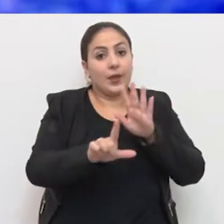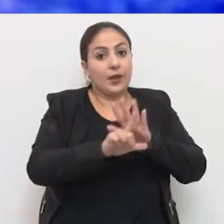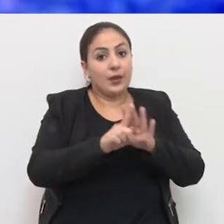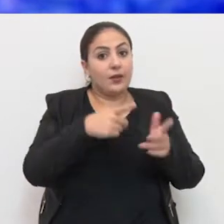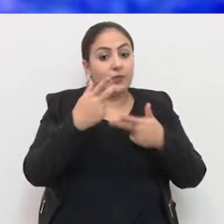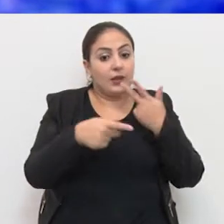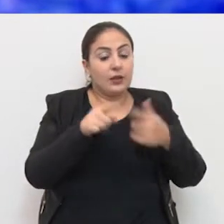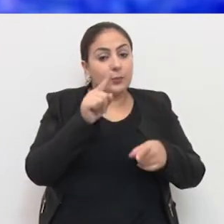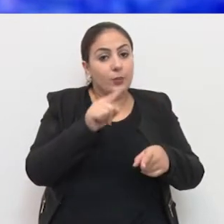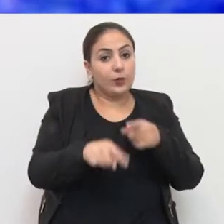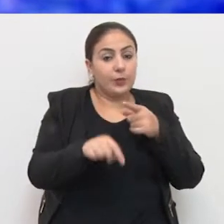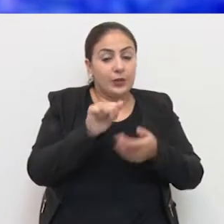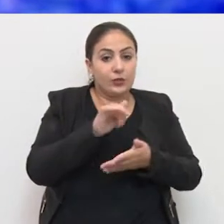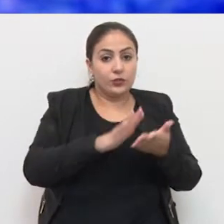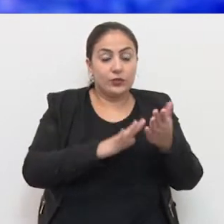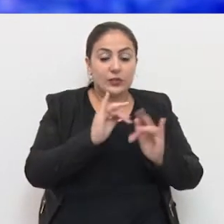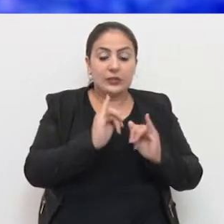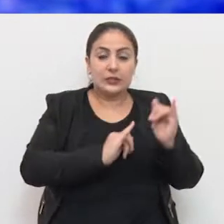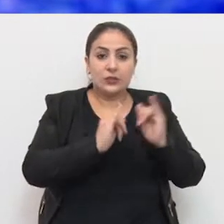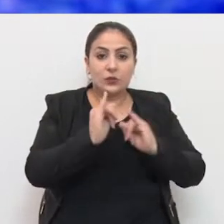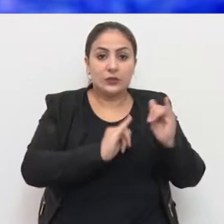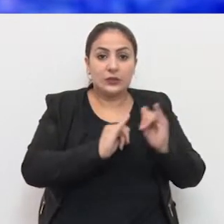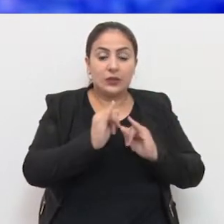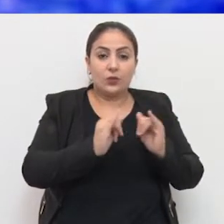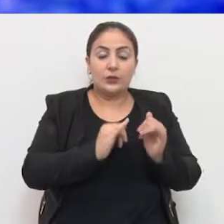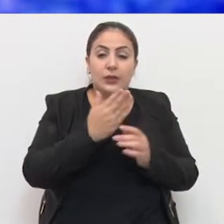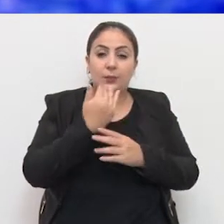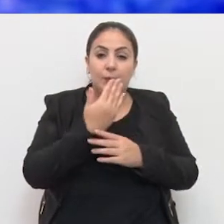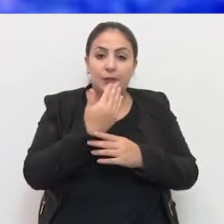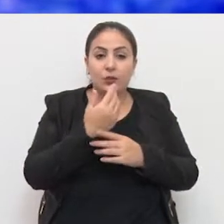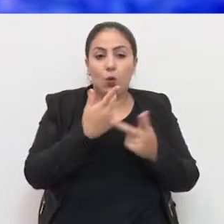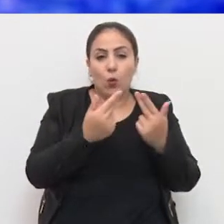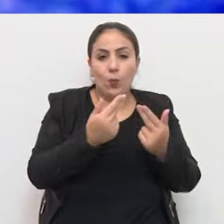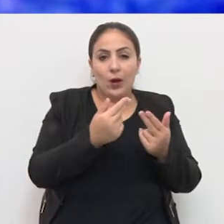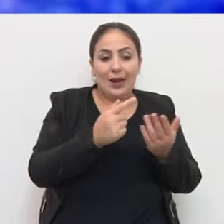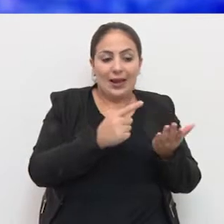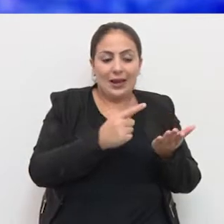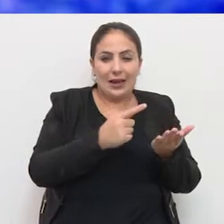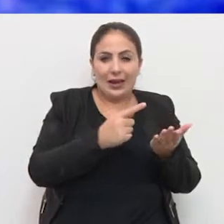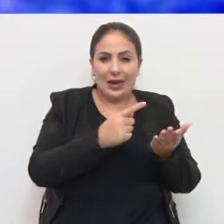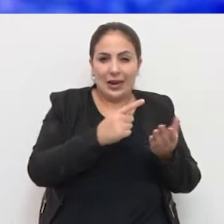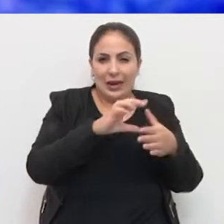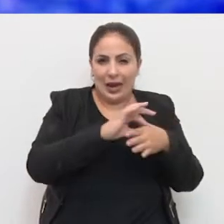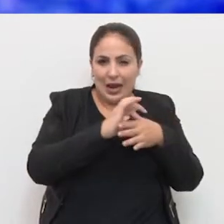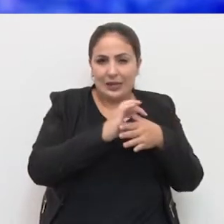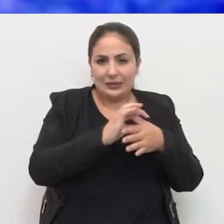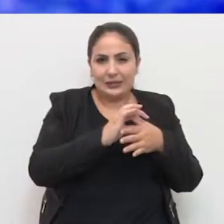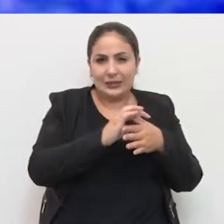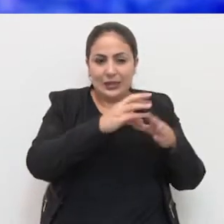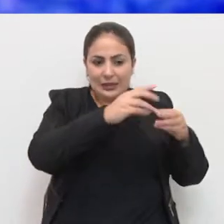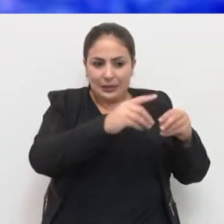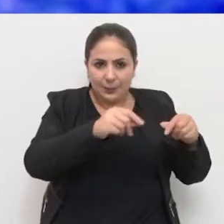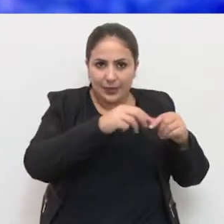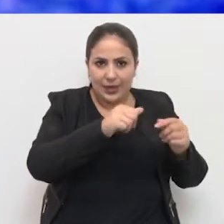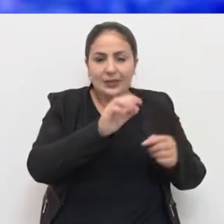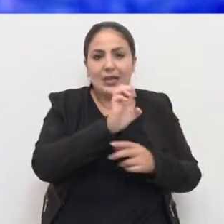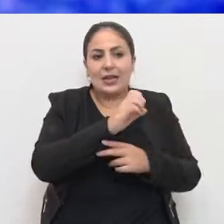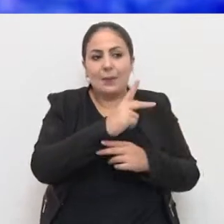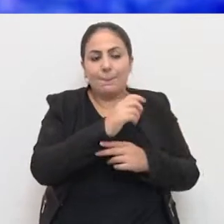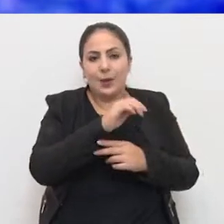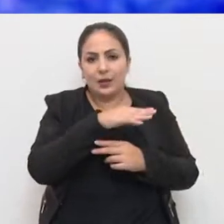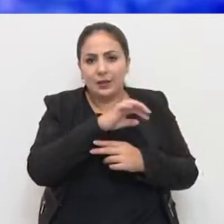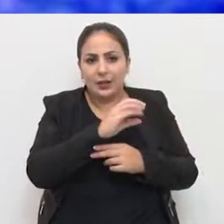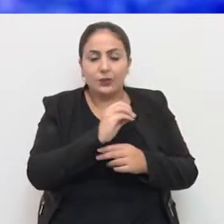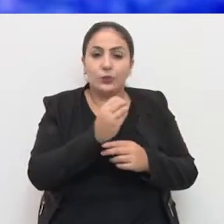ficam proibidas as atividades de industrialização de alimentos, como carnes temperadas, empanados e embutidos,